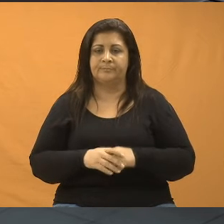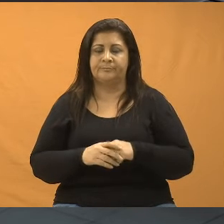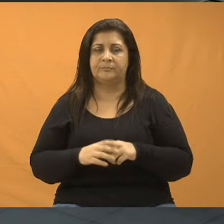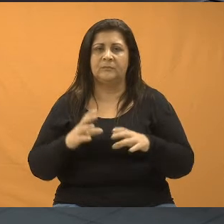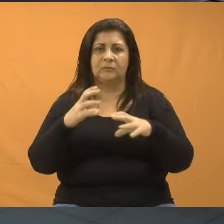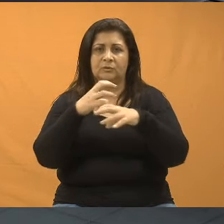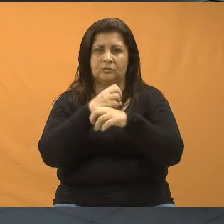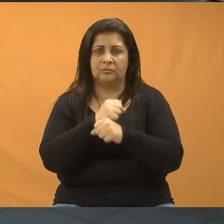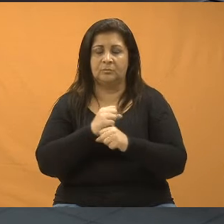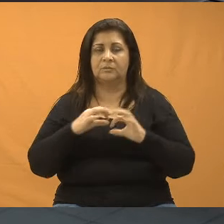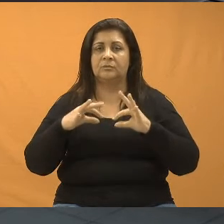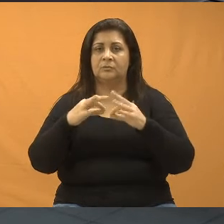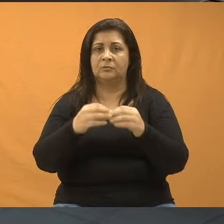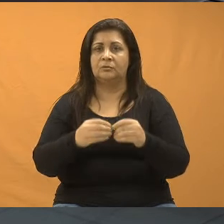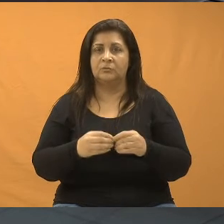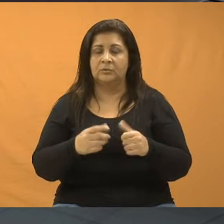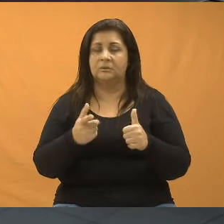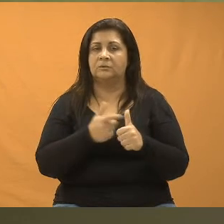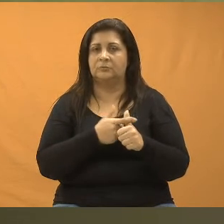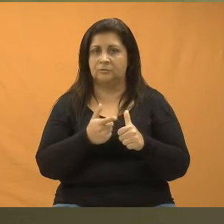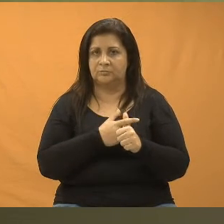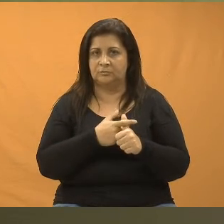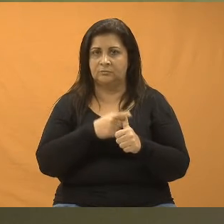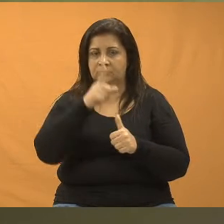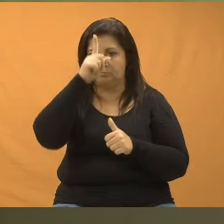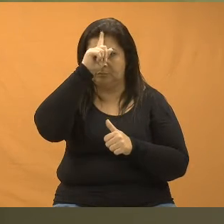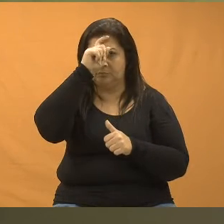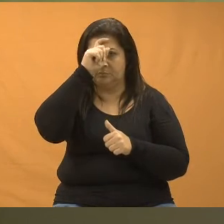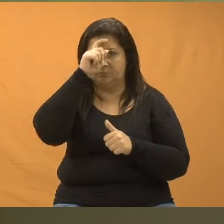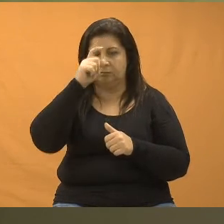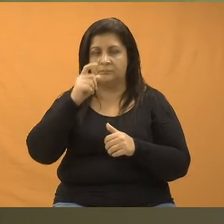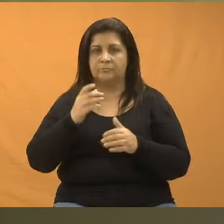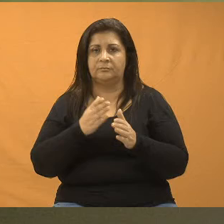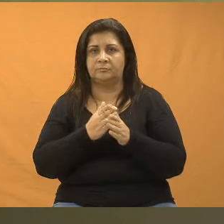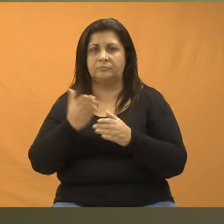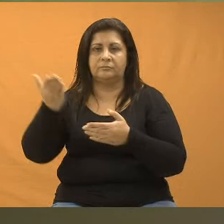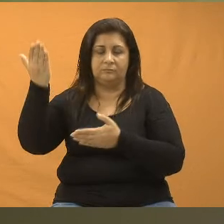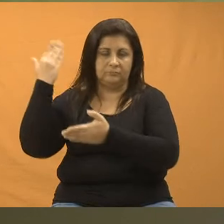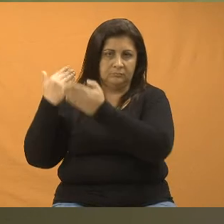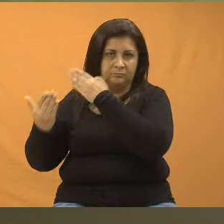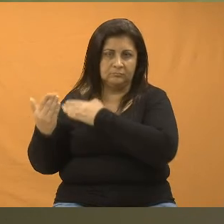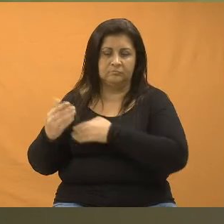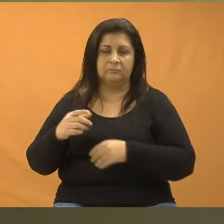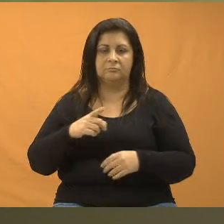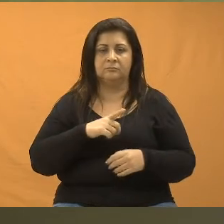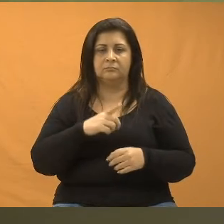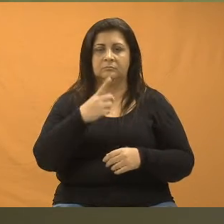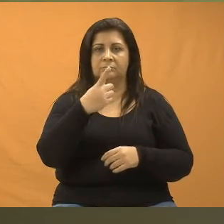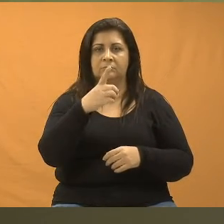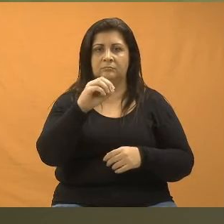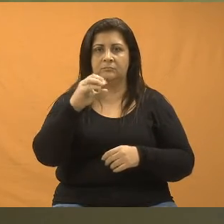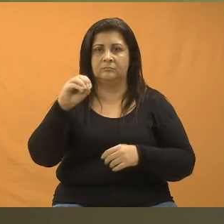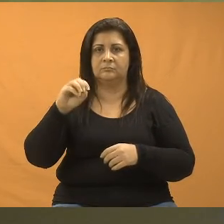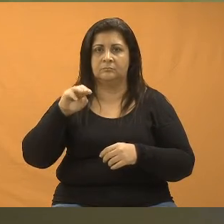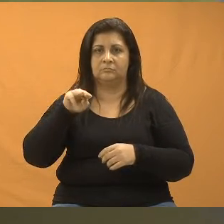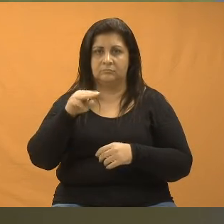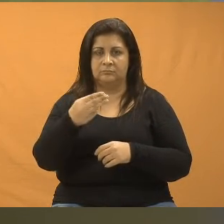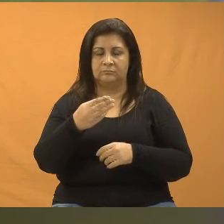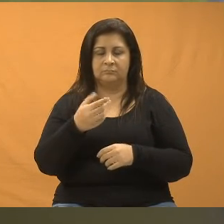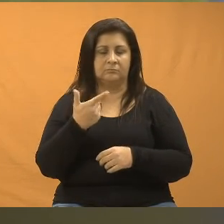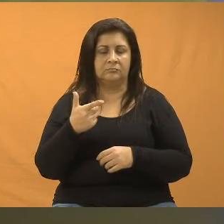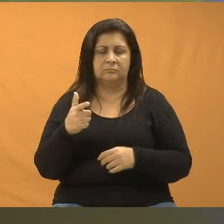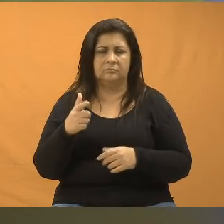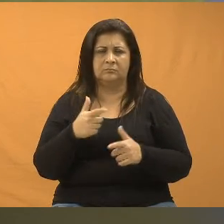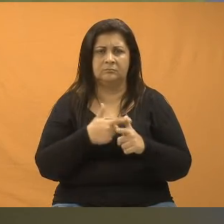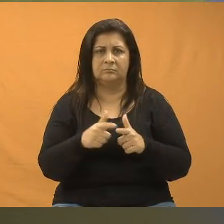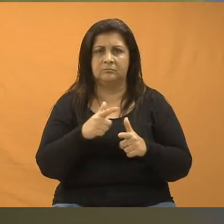as dívidas da Santa Casa de hoje para trás, ela soma 100 milhões de reais. Não é que vai ser tomado um empréstimo de